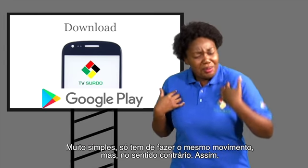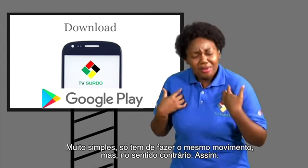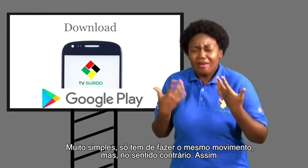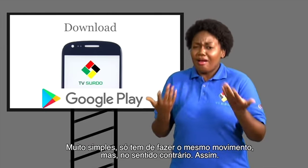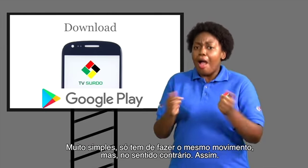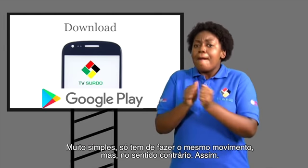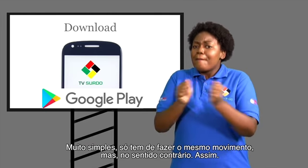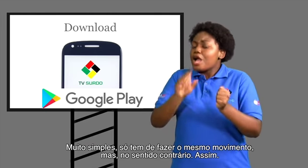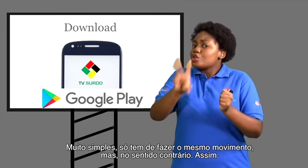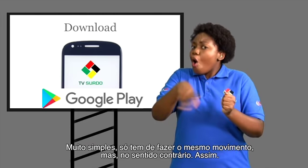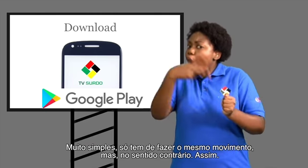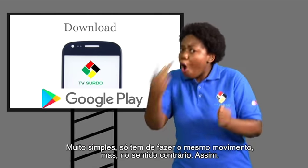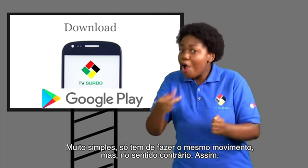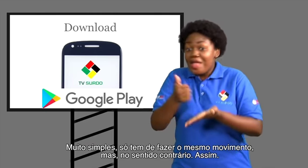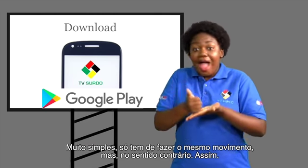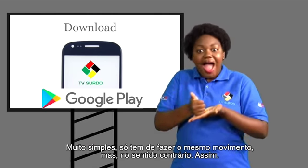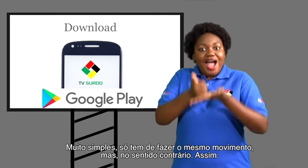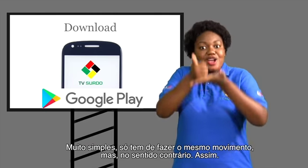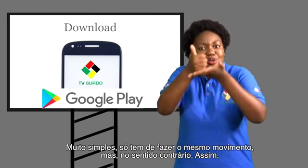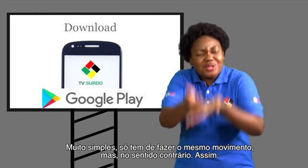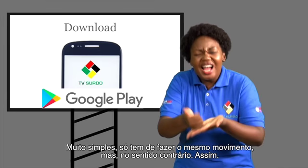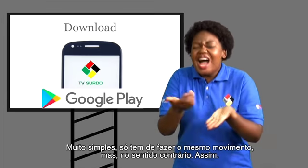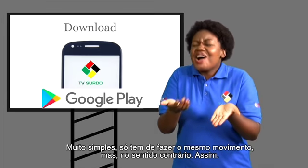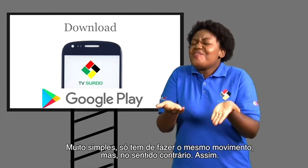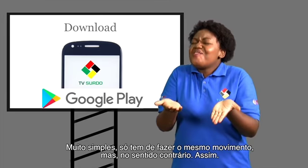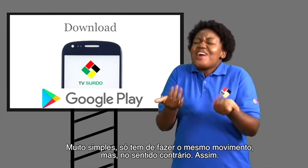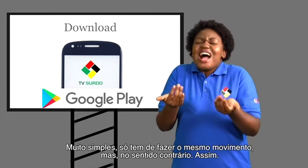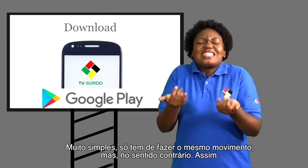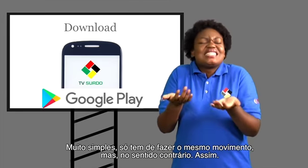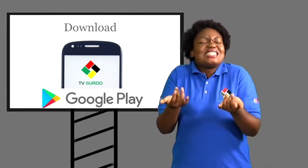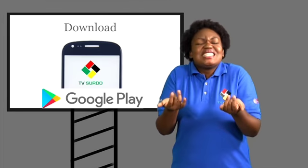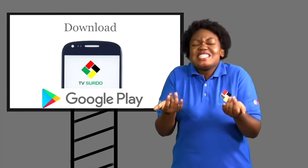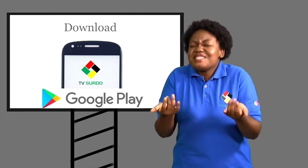fazer o mesmo movimento, mas no sentido contrário. Assim.